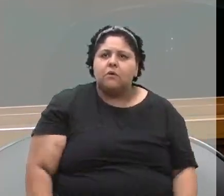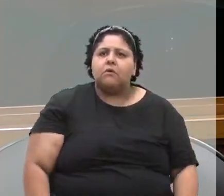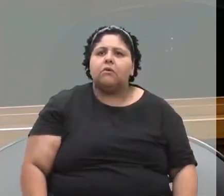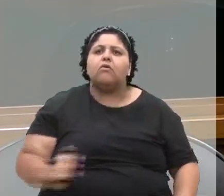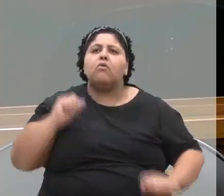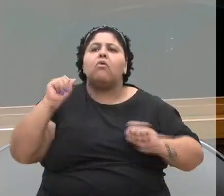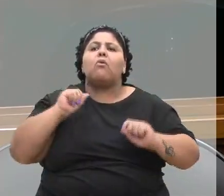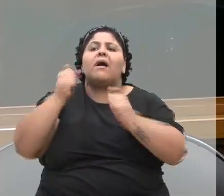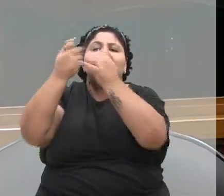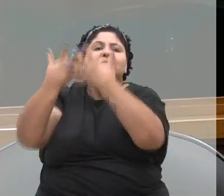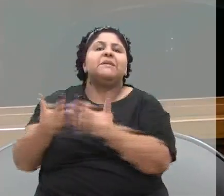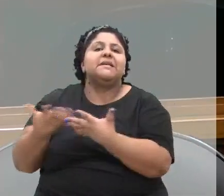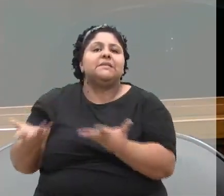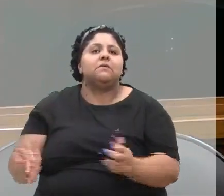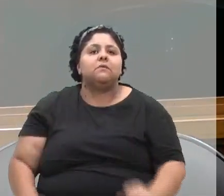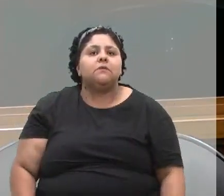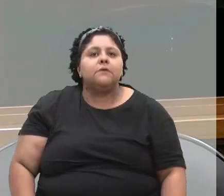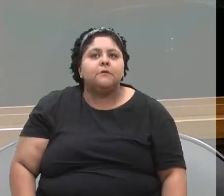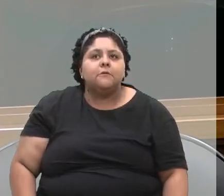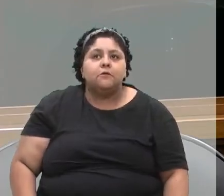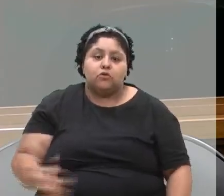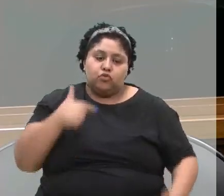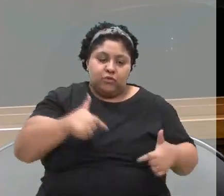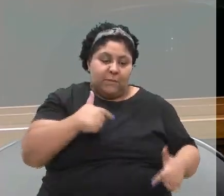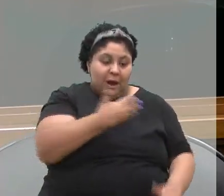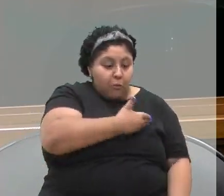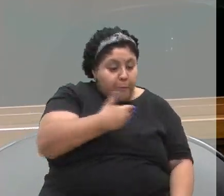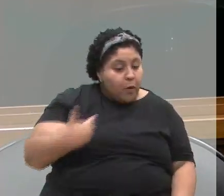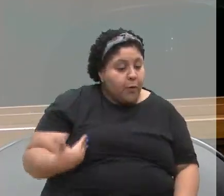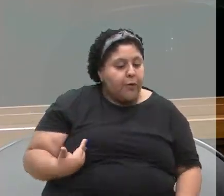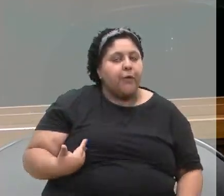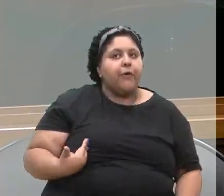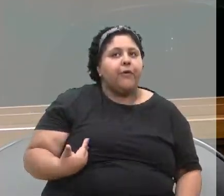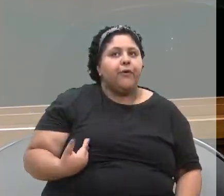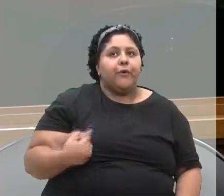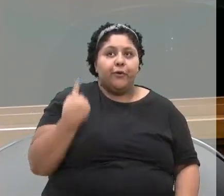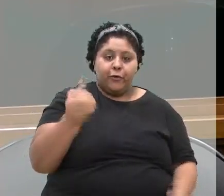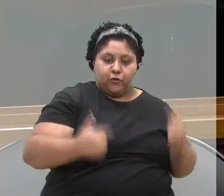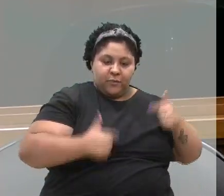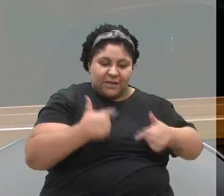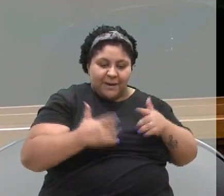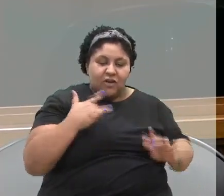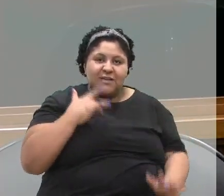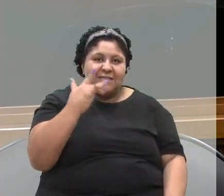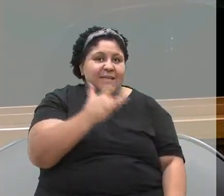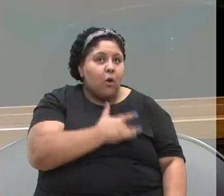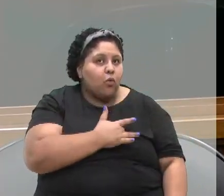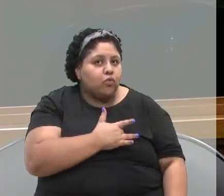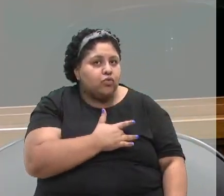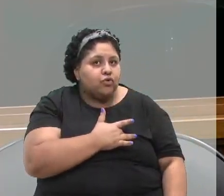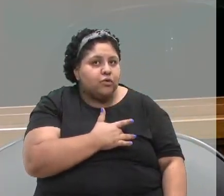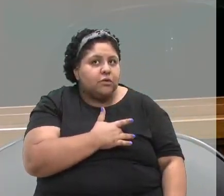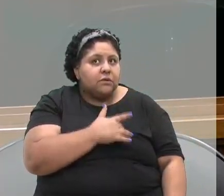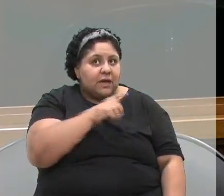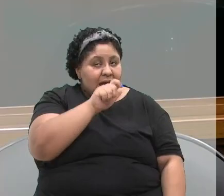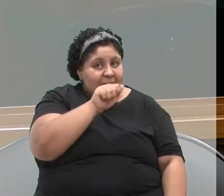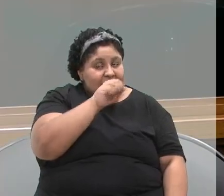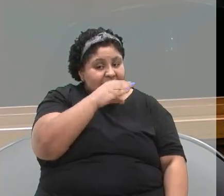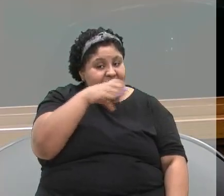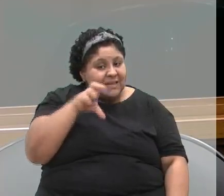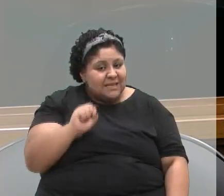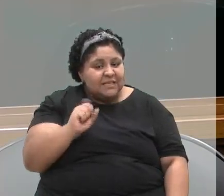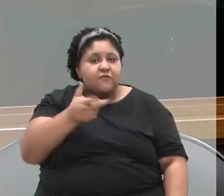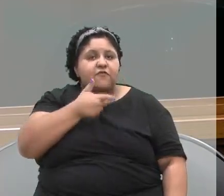é a justificativa no serviço público de uma trabalhadora da saúde? Essas ACS que estão dizendo para